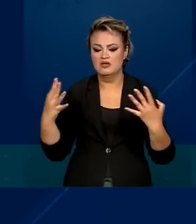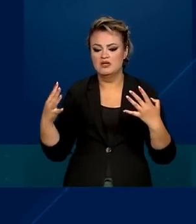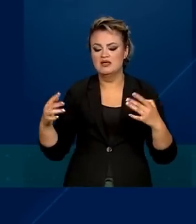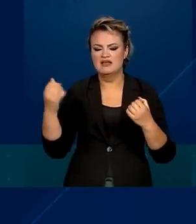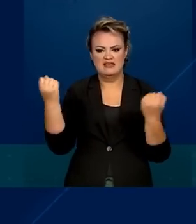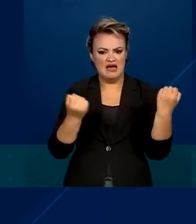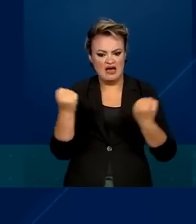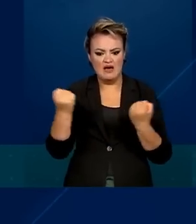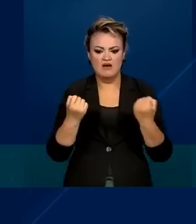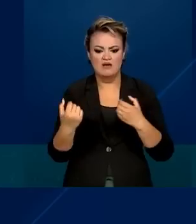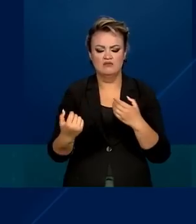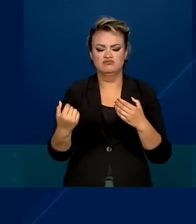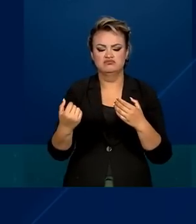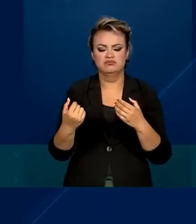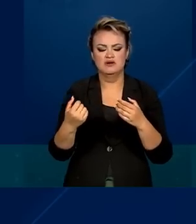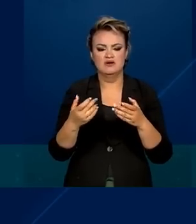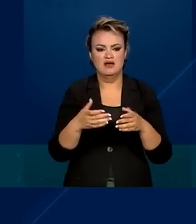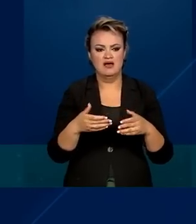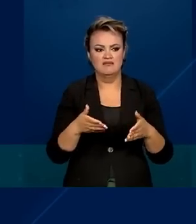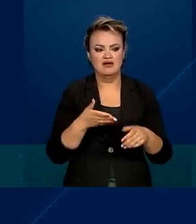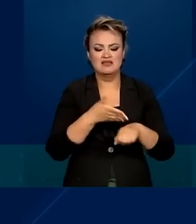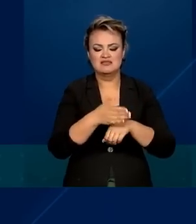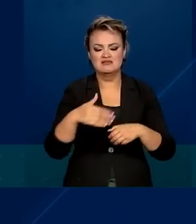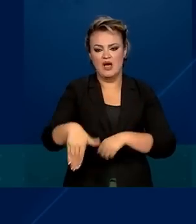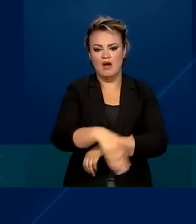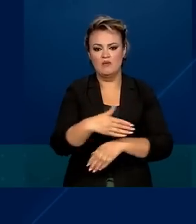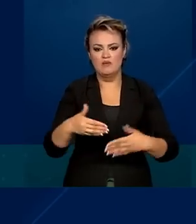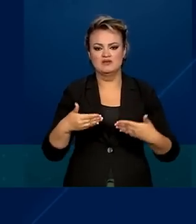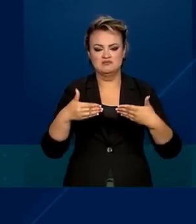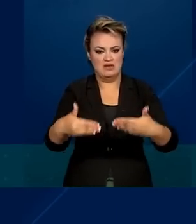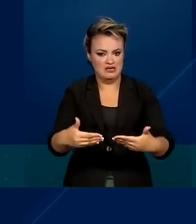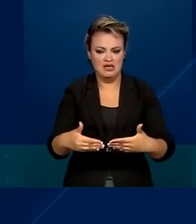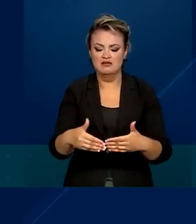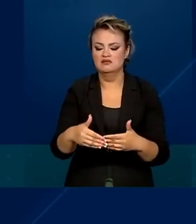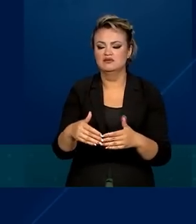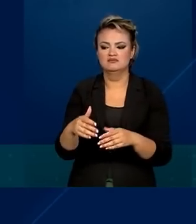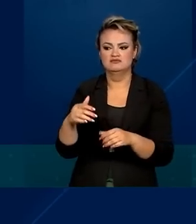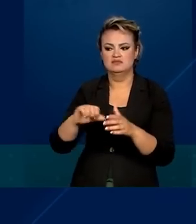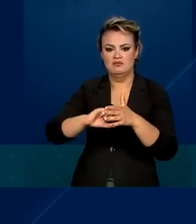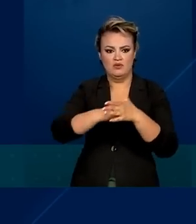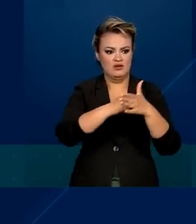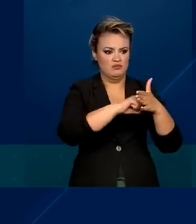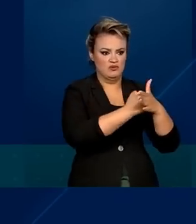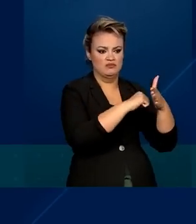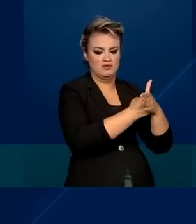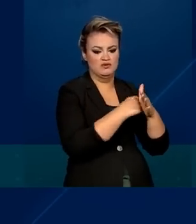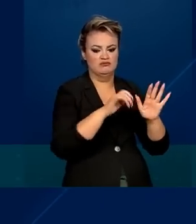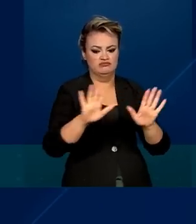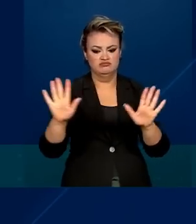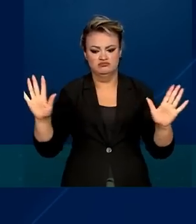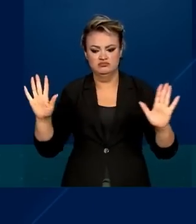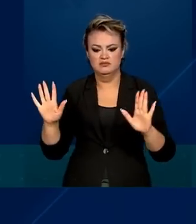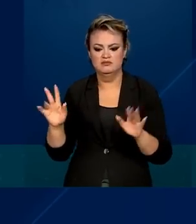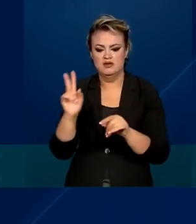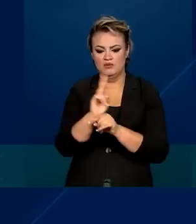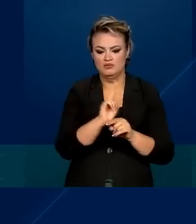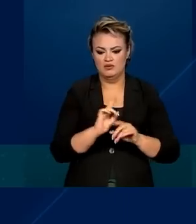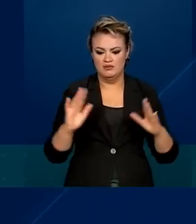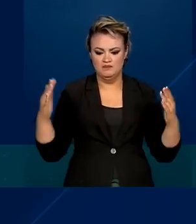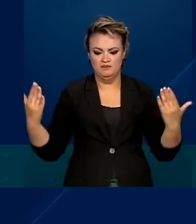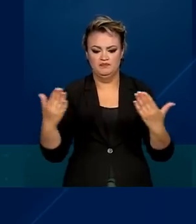grupo revidava tirando pause Pedras em direção aos policiais depois de serem afastados da frente da pf os manifestantes